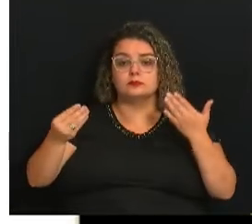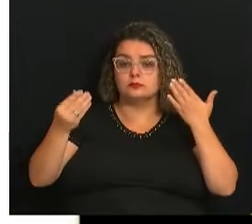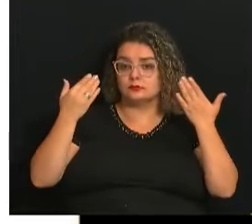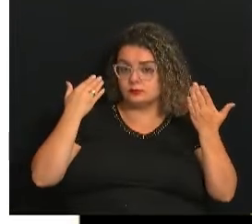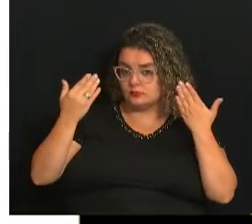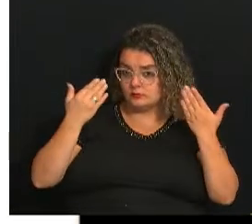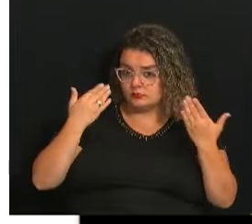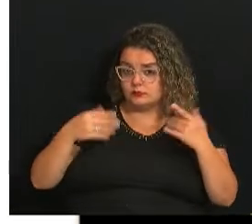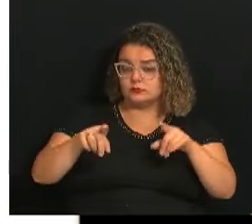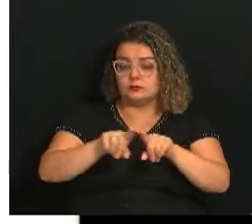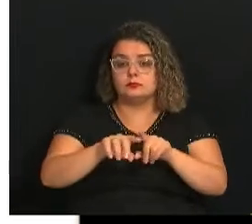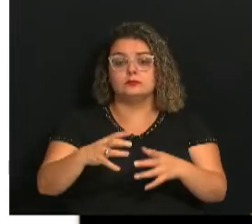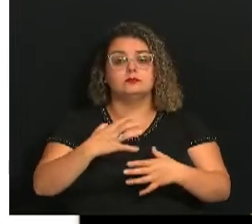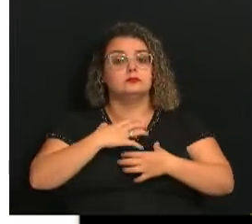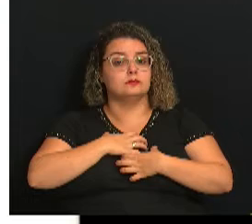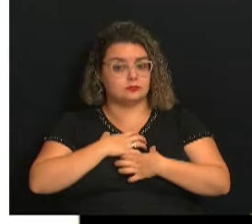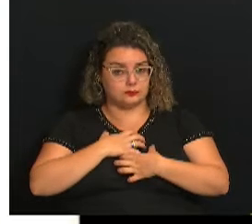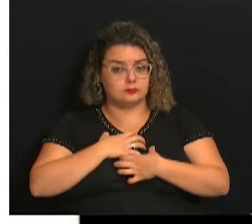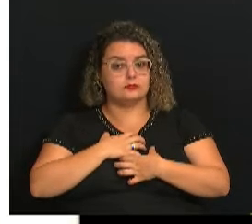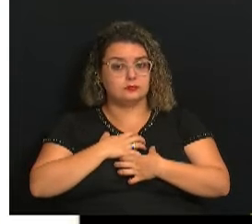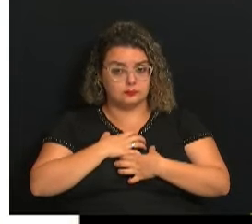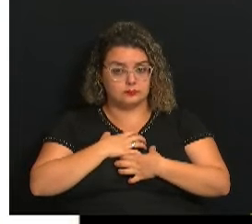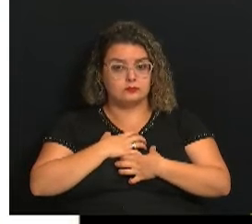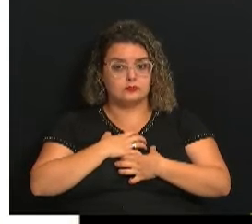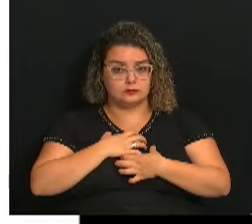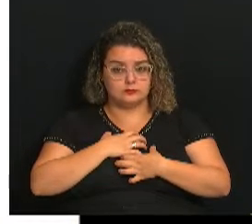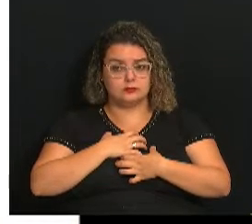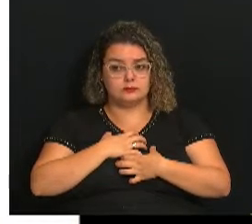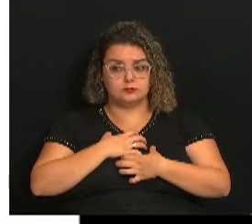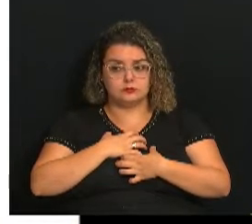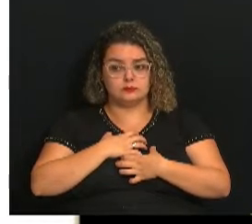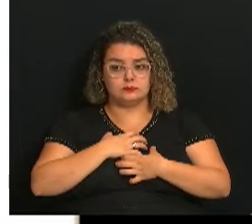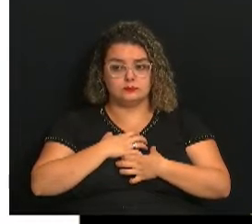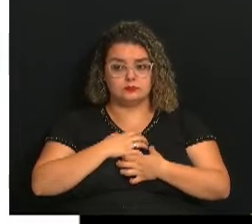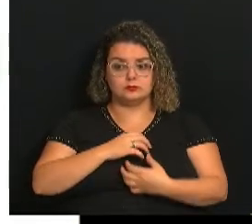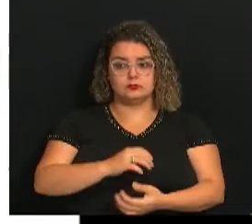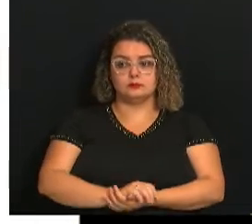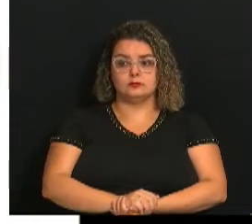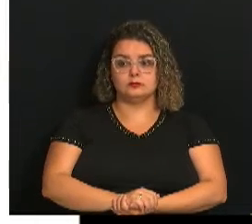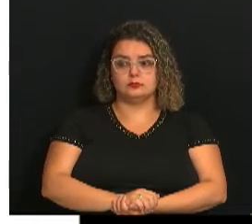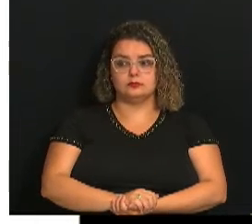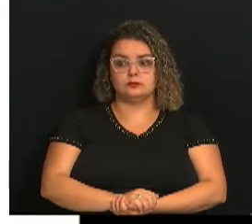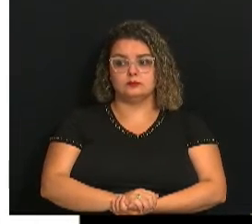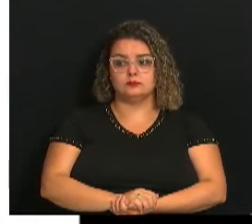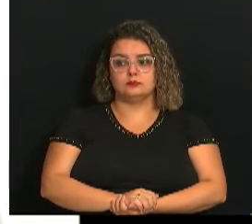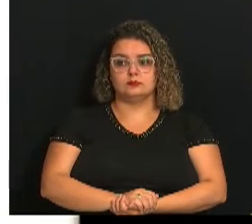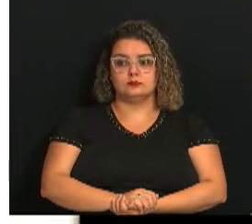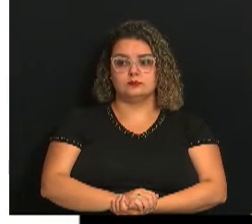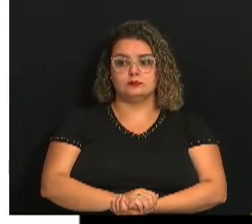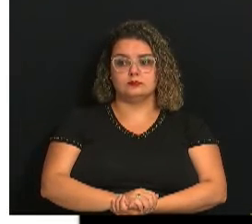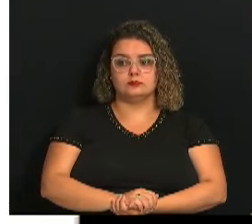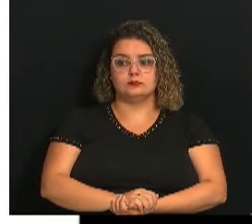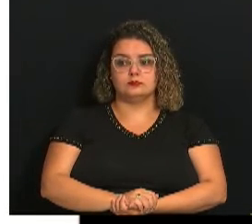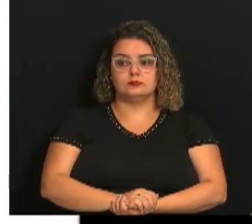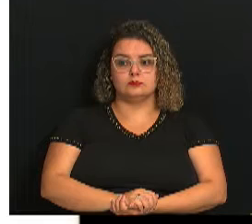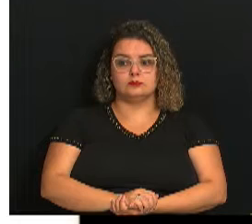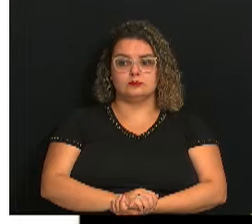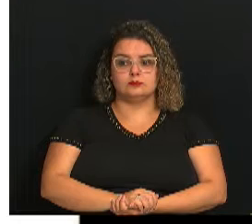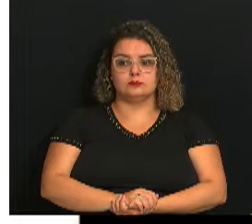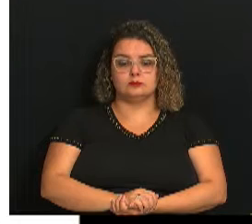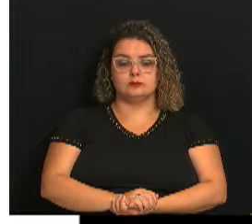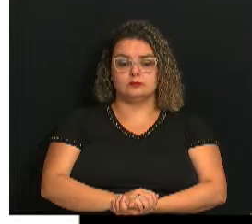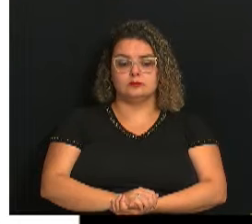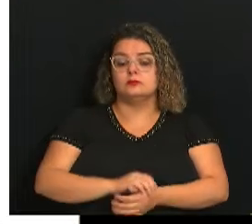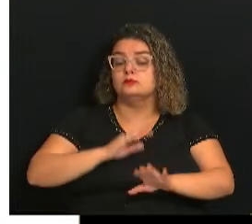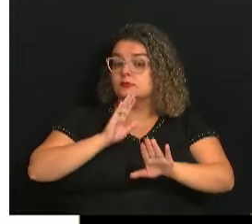emocionais que advém de uma prática velada de assédio moral.